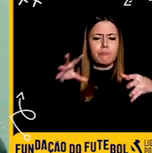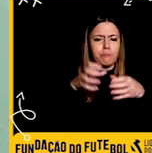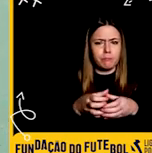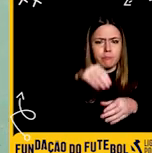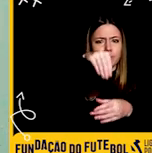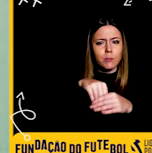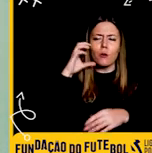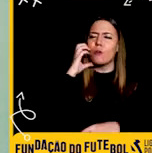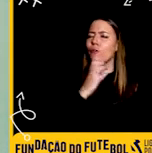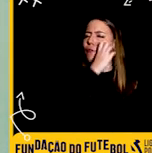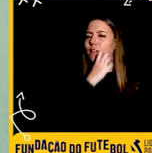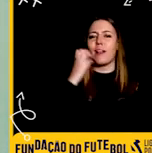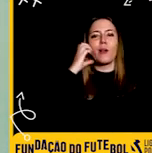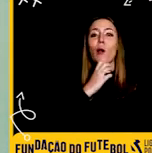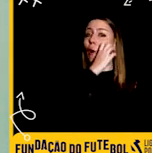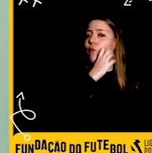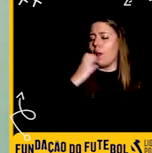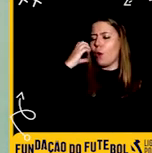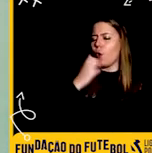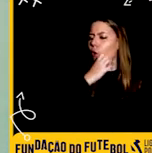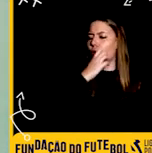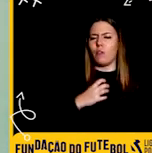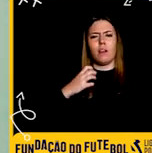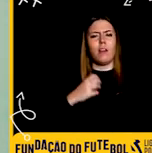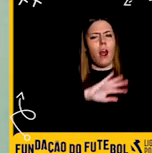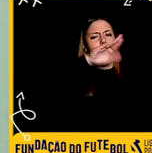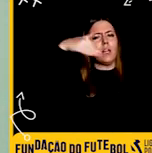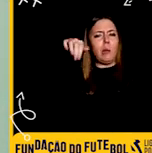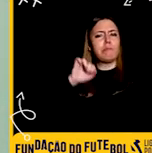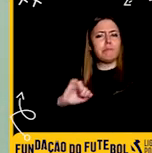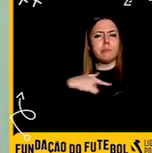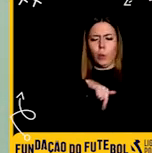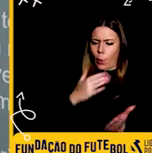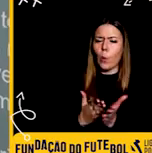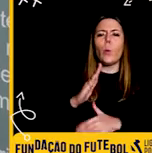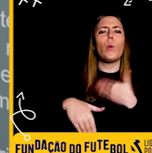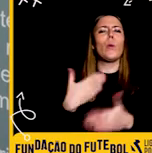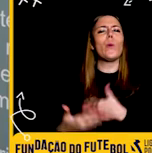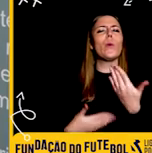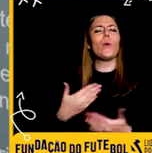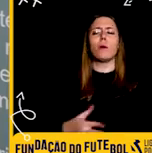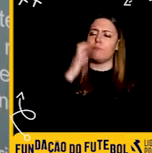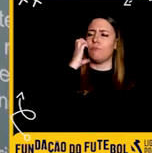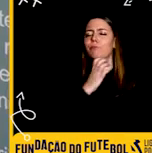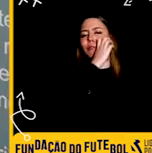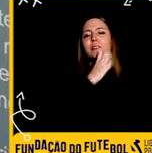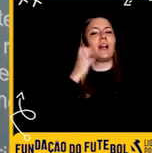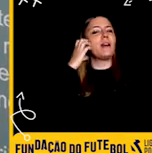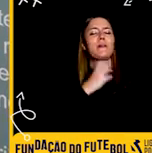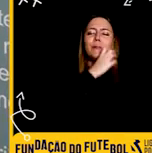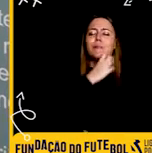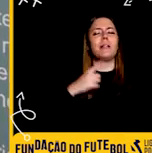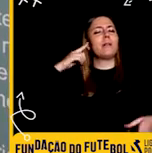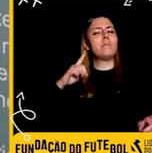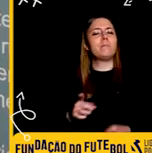gente. Covilhã, Covilhã, Covilhã, Leões da Serra, vamos para a frente.